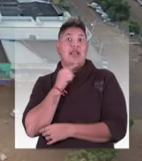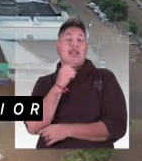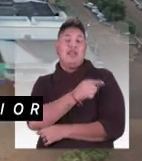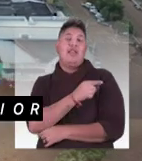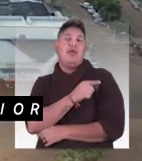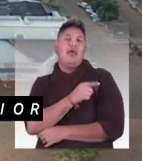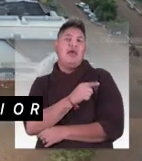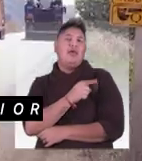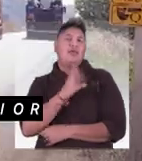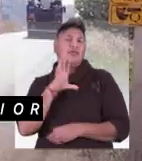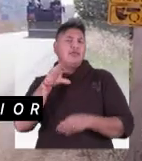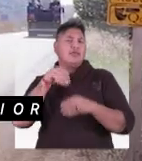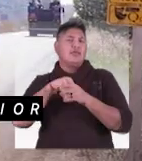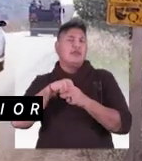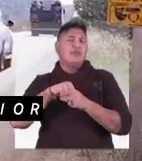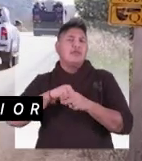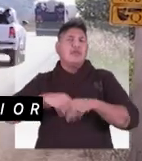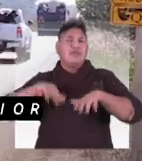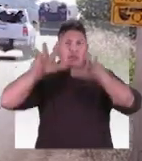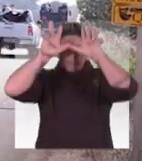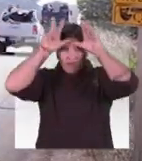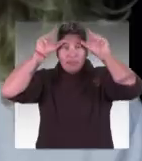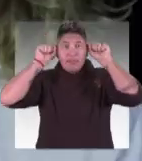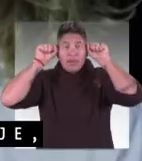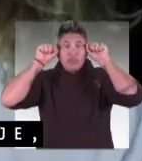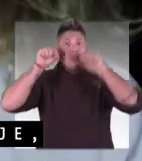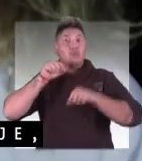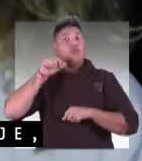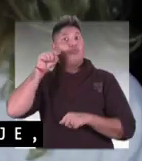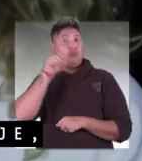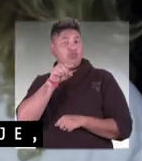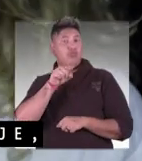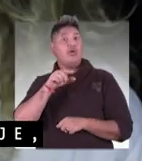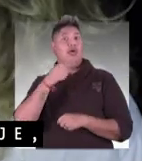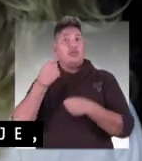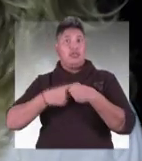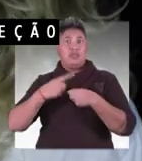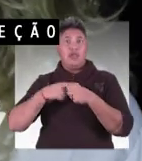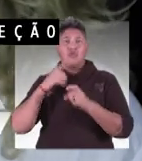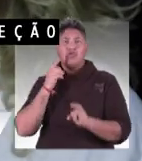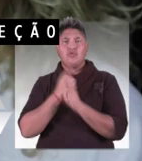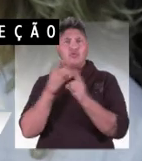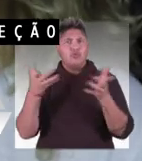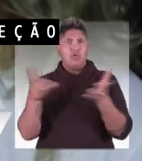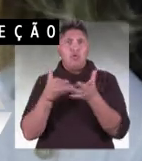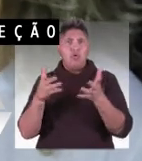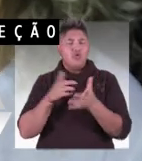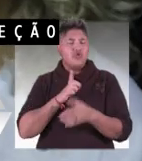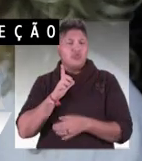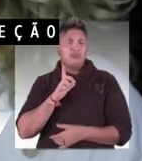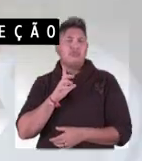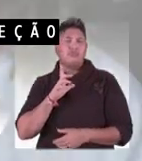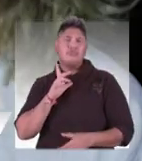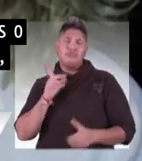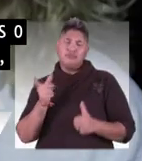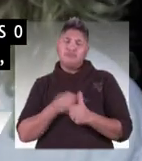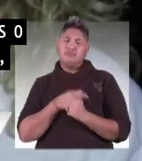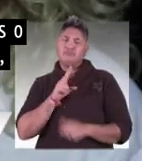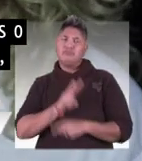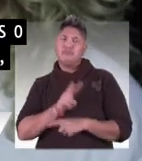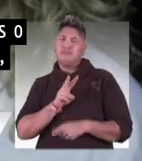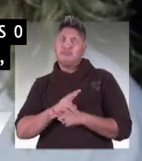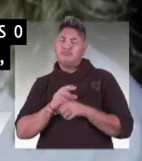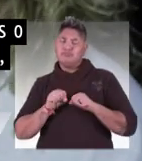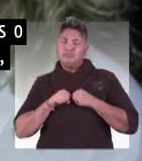Juína, município no interior de Mato Grosso. Juína encontra hoje com uma rede de proteção muito engajada e o